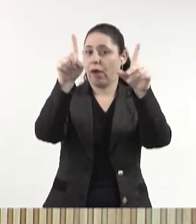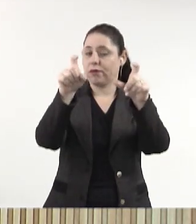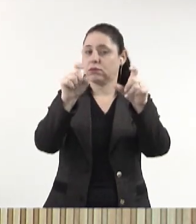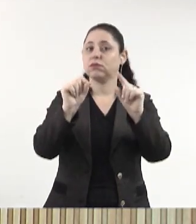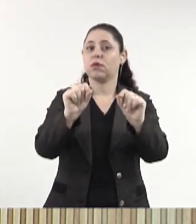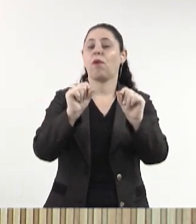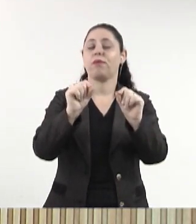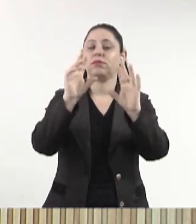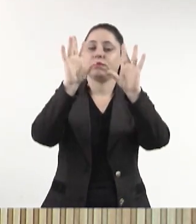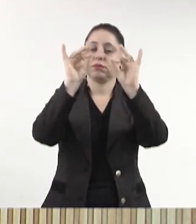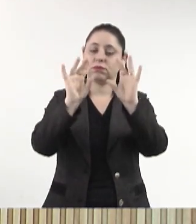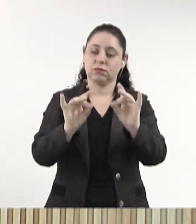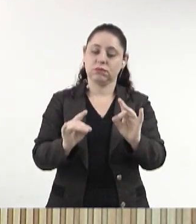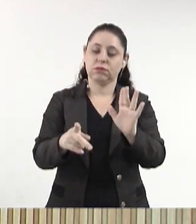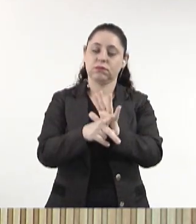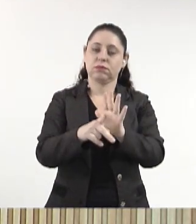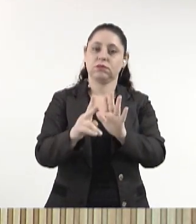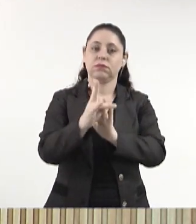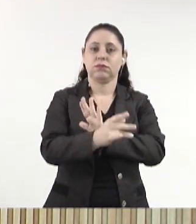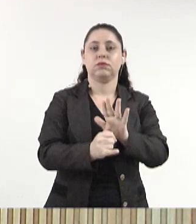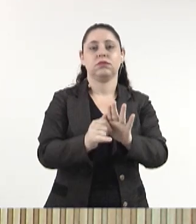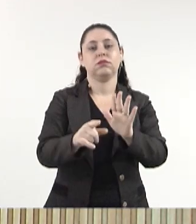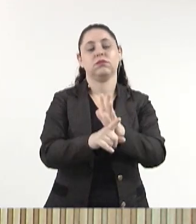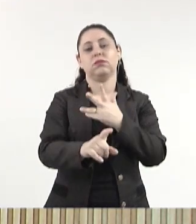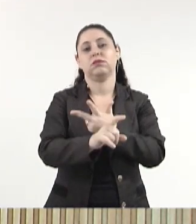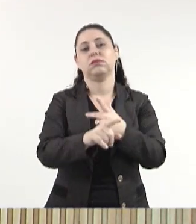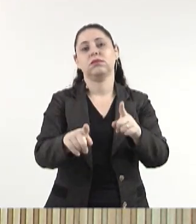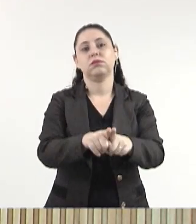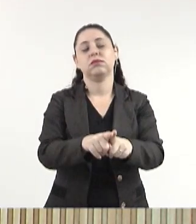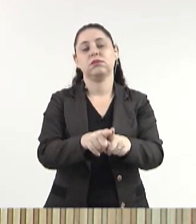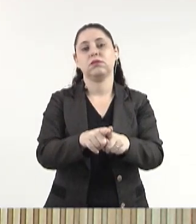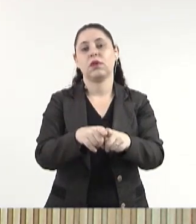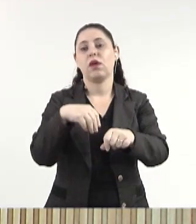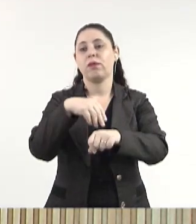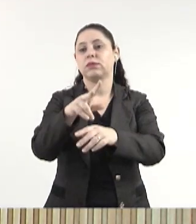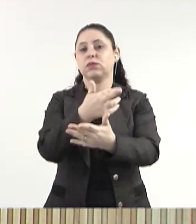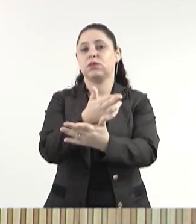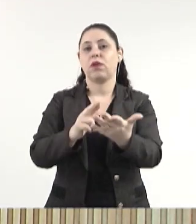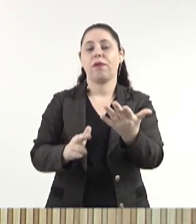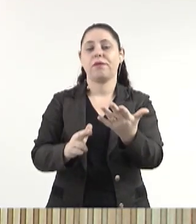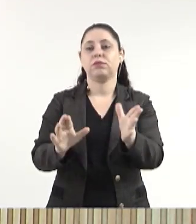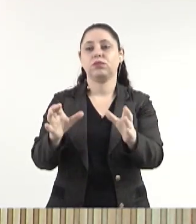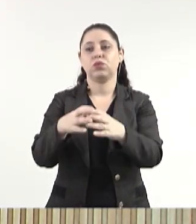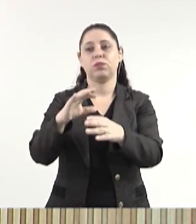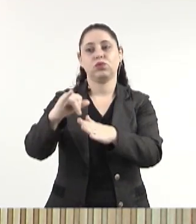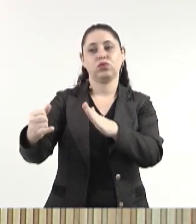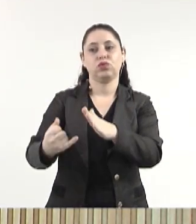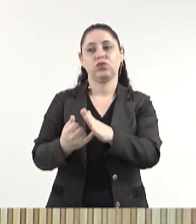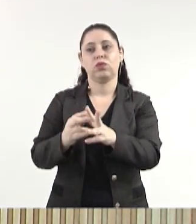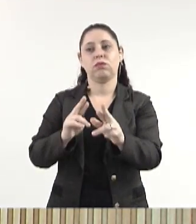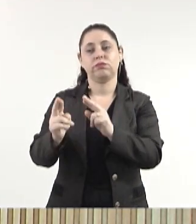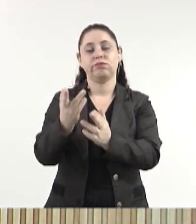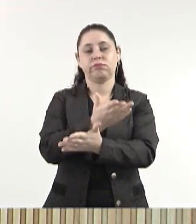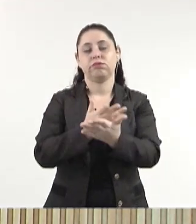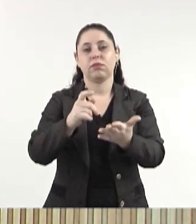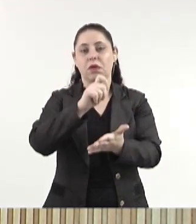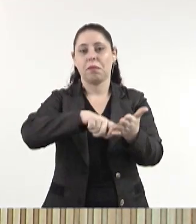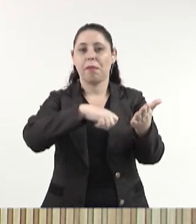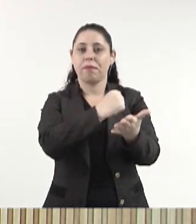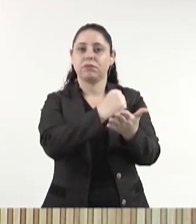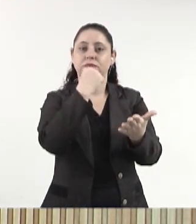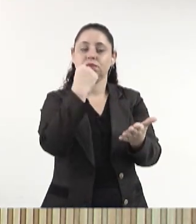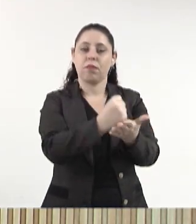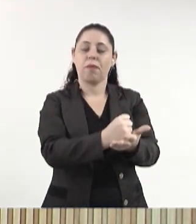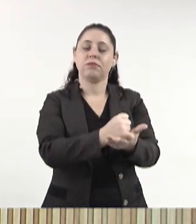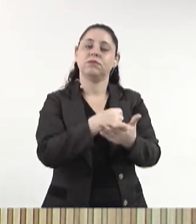aí à lei encaminhada pelo Poder Executivo, projeto de lei. E também fornecimento de relatórios a órgãos envolvidos no registro legal e na